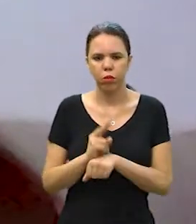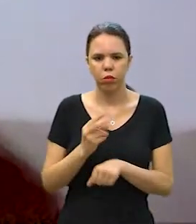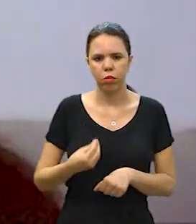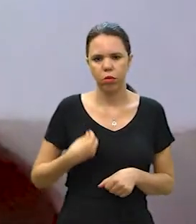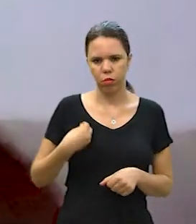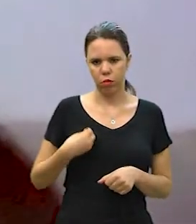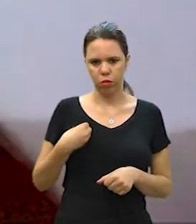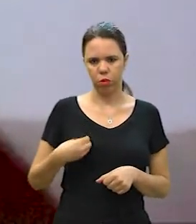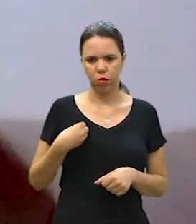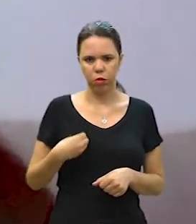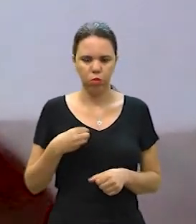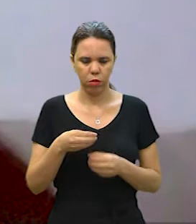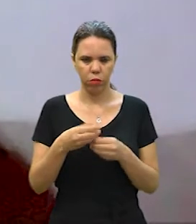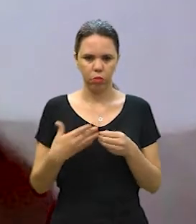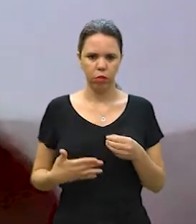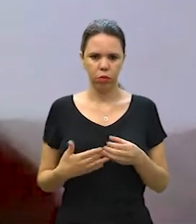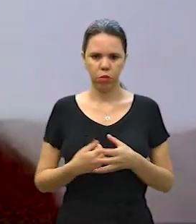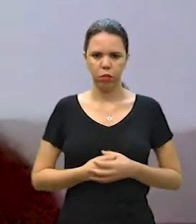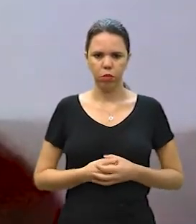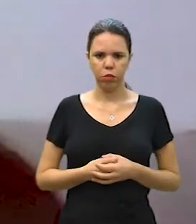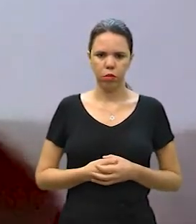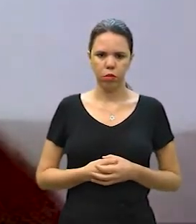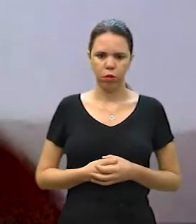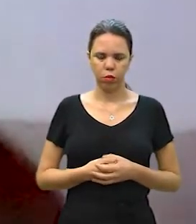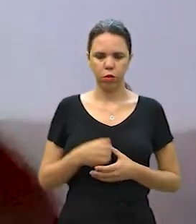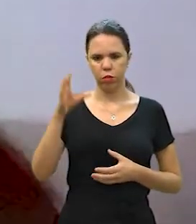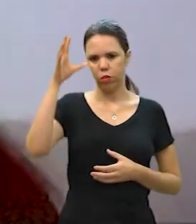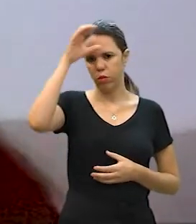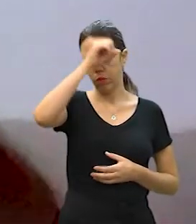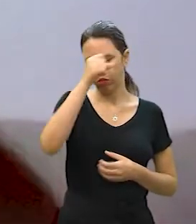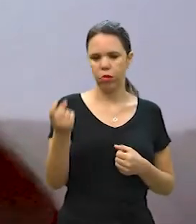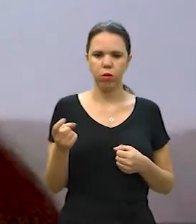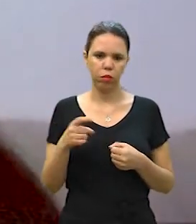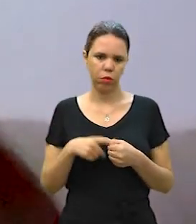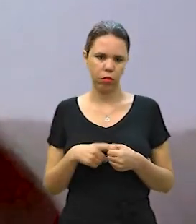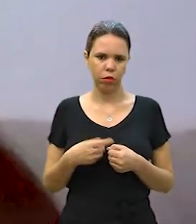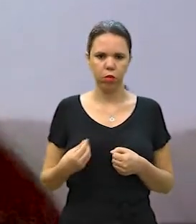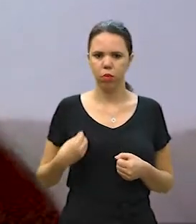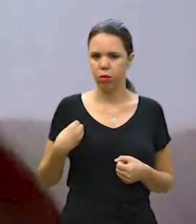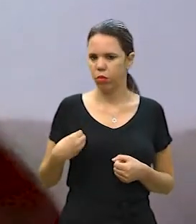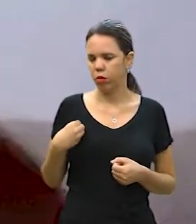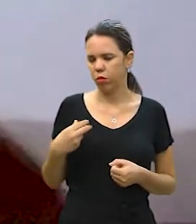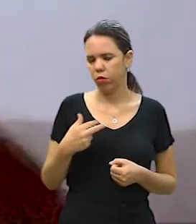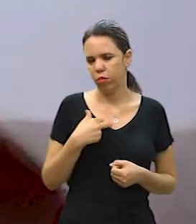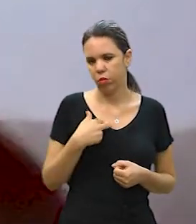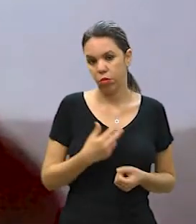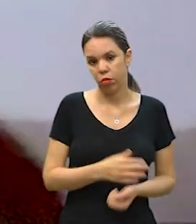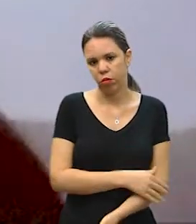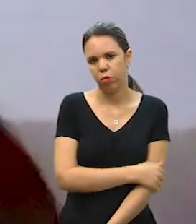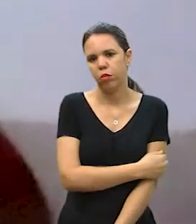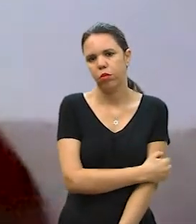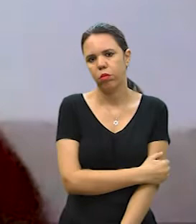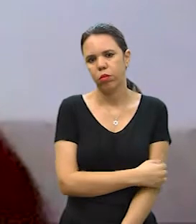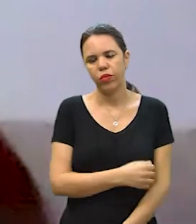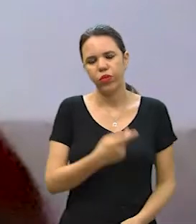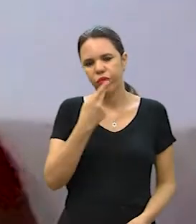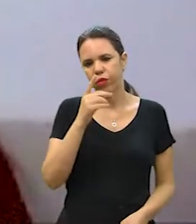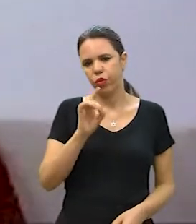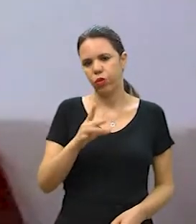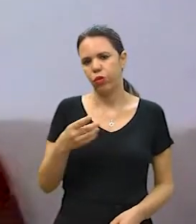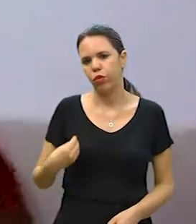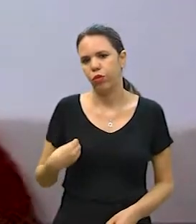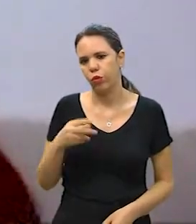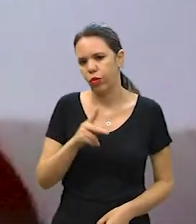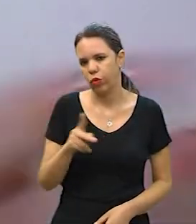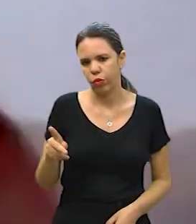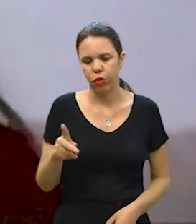vidas, né? O conteúdo, né? O aprendizado a gente retoma, mas vidas não. E às vezes eu não estou falando da vida de um professor